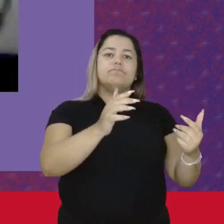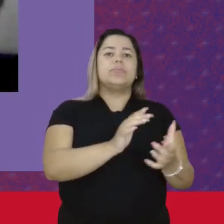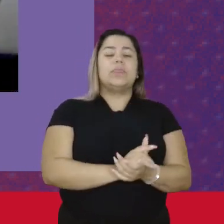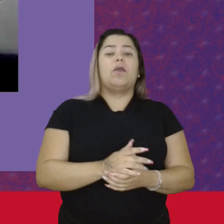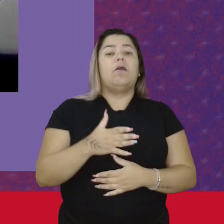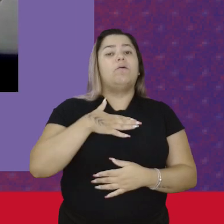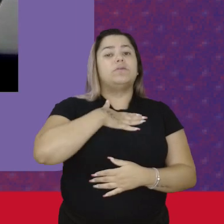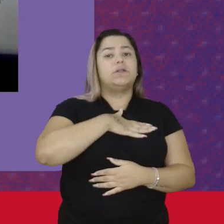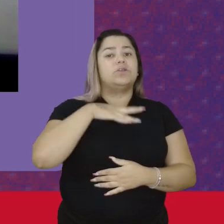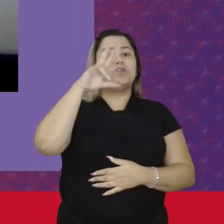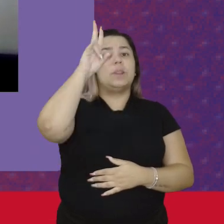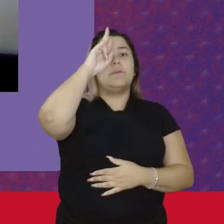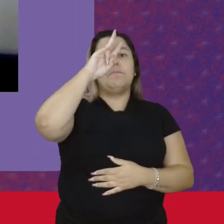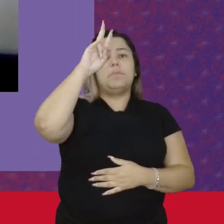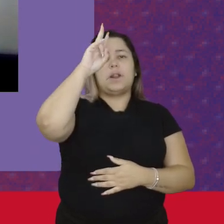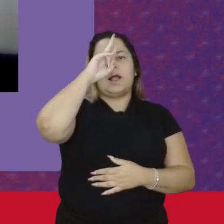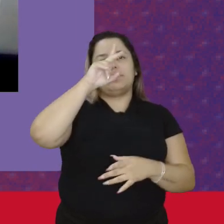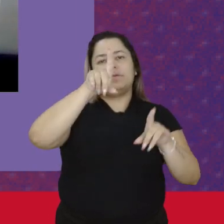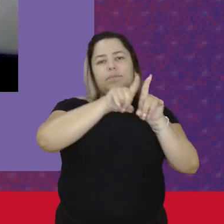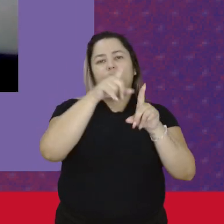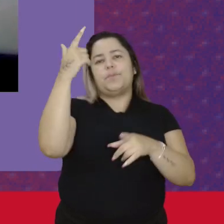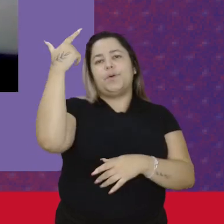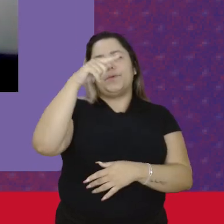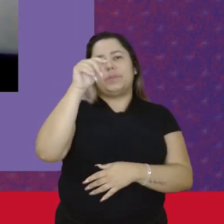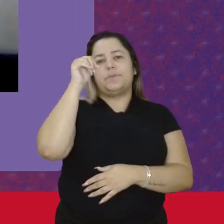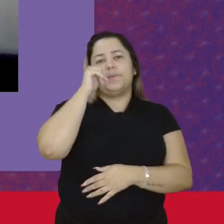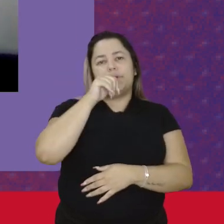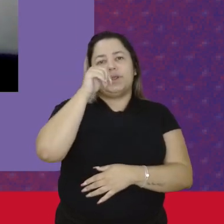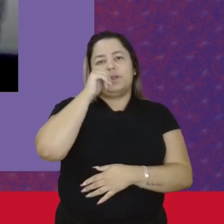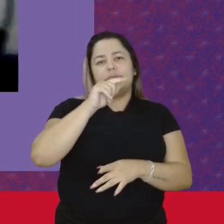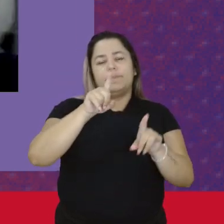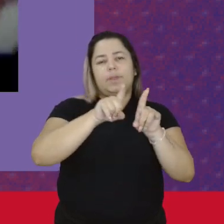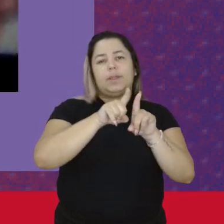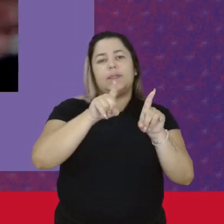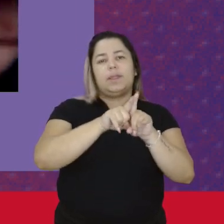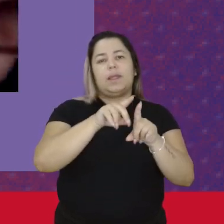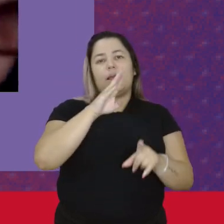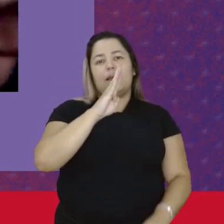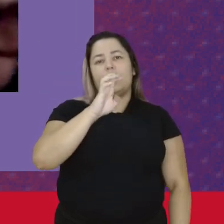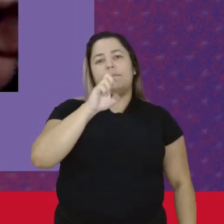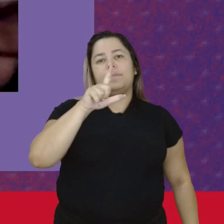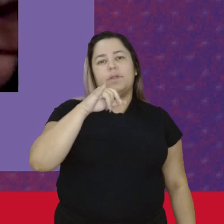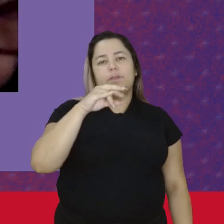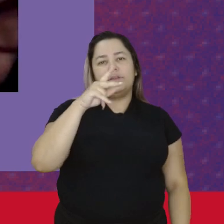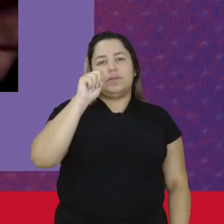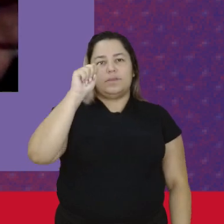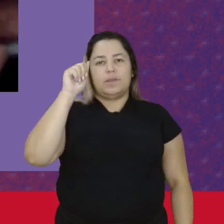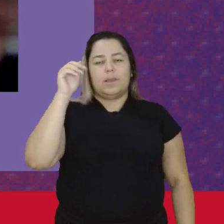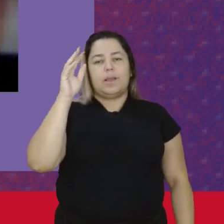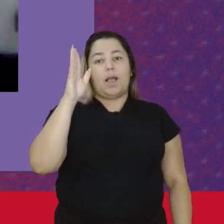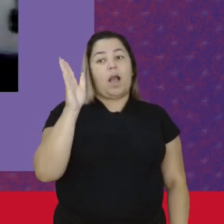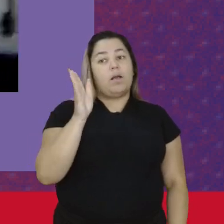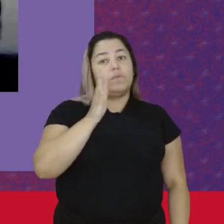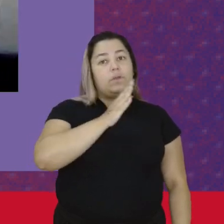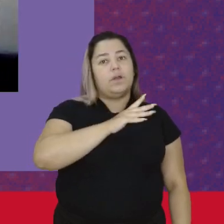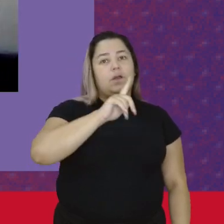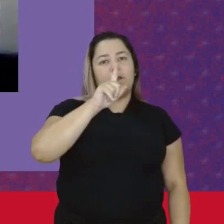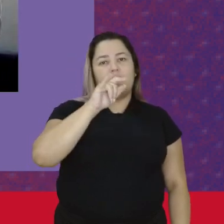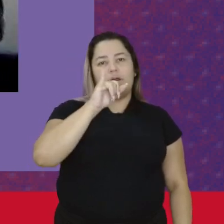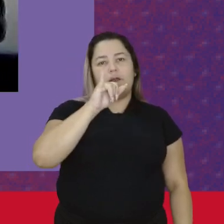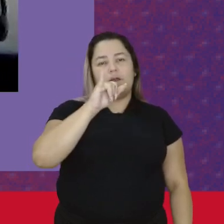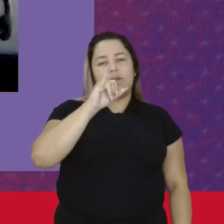queria lembrar de uma outra mulher, que eu acho que a Melinha passou, que é a Anísia